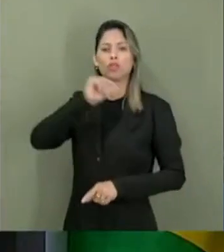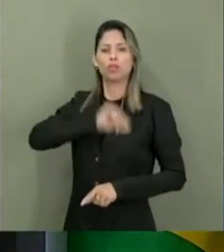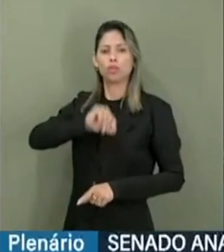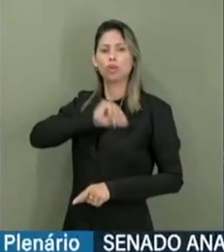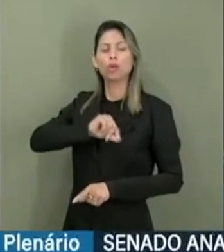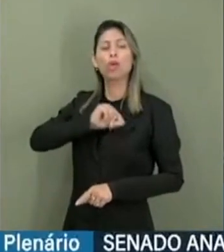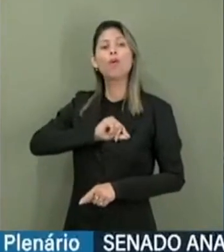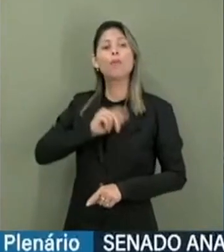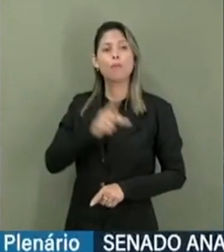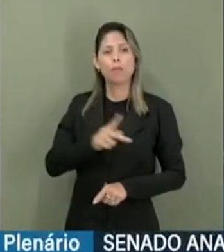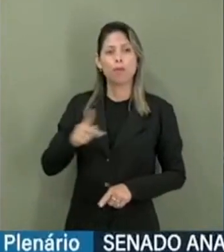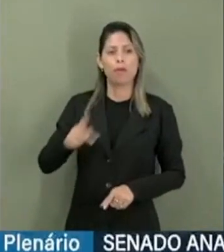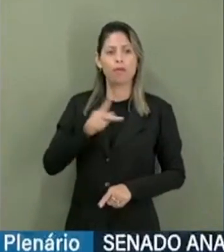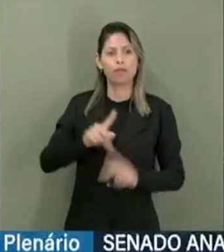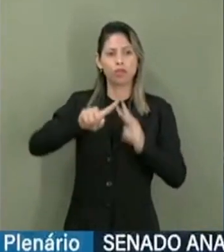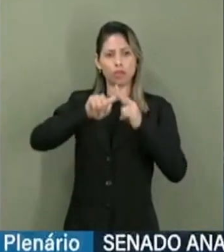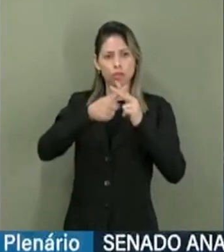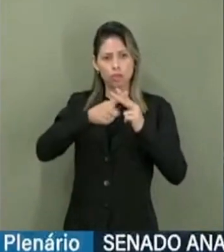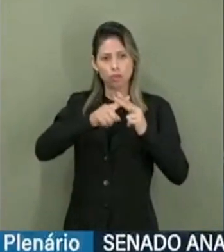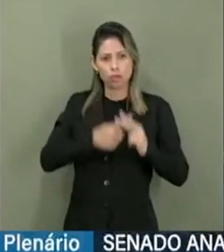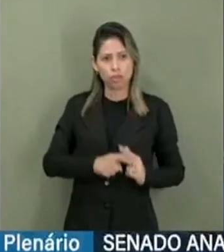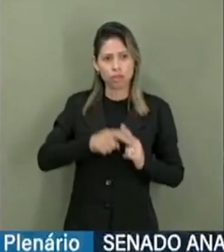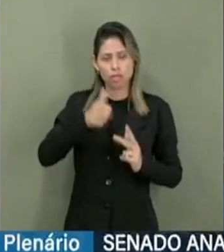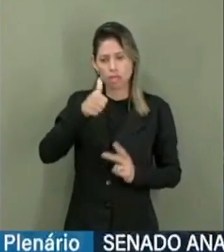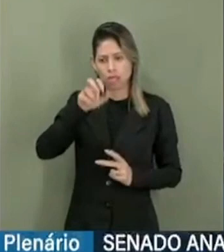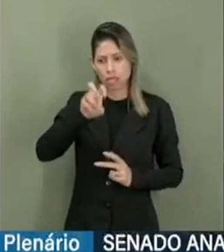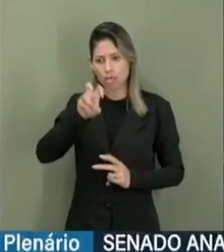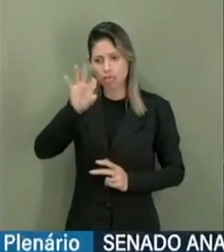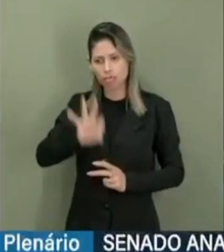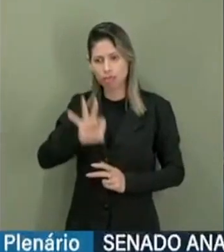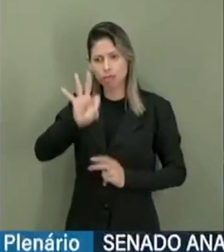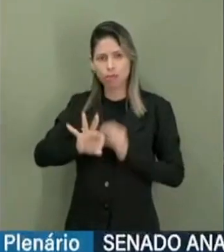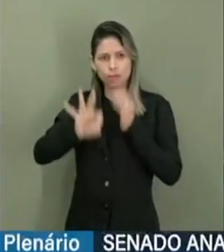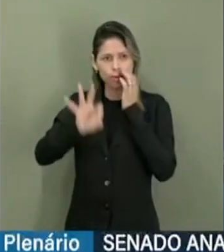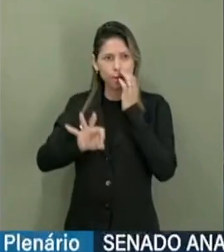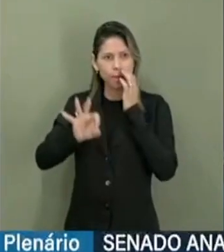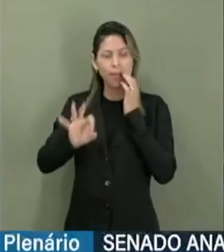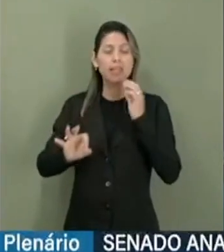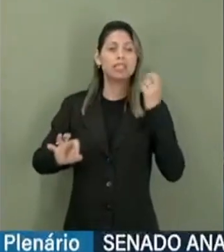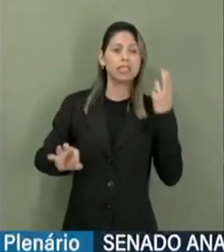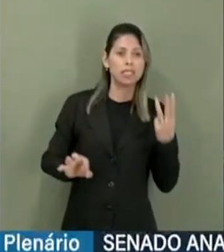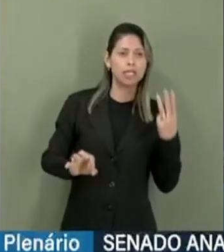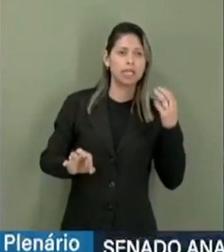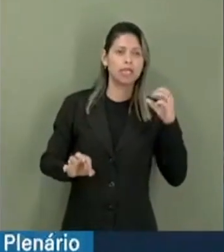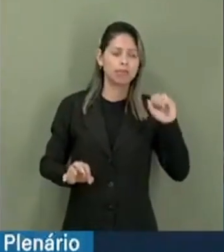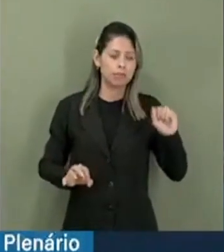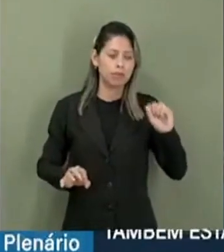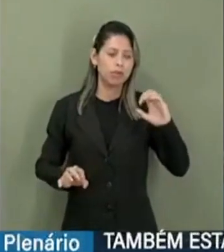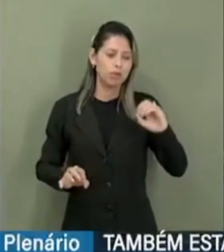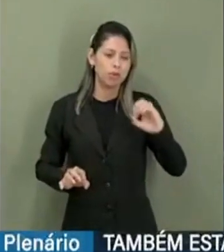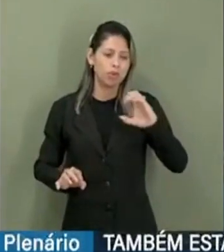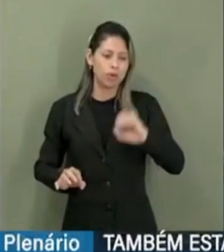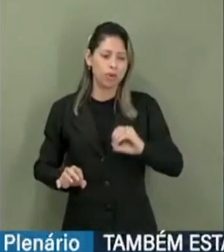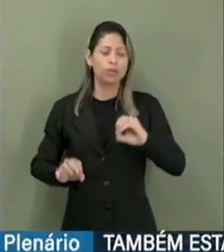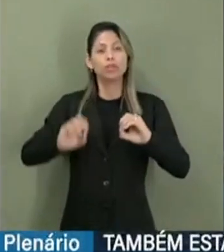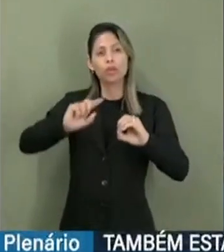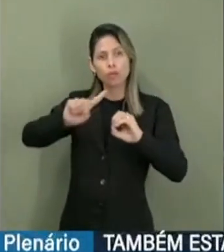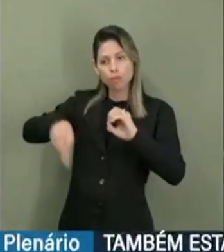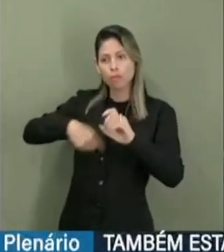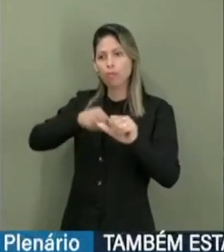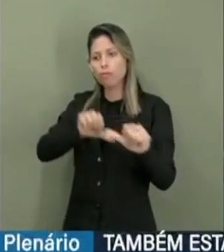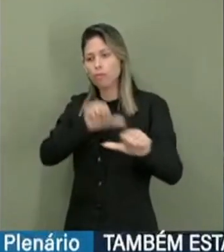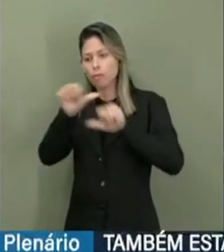Básica foi reajustado em 15% passou de 2.800 para